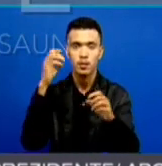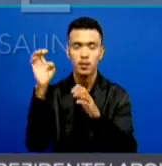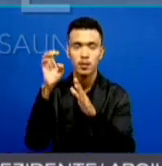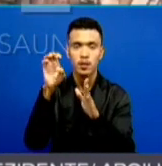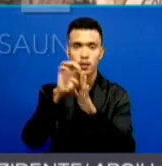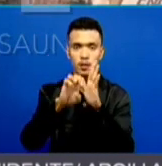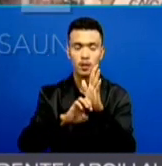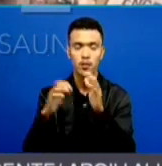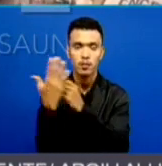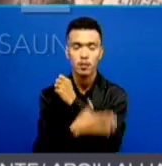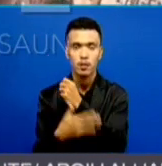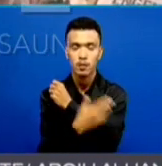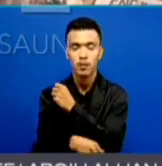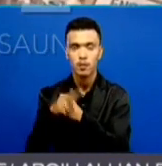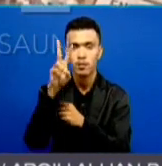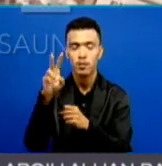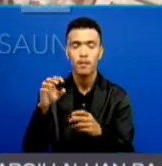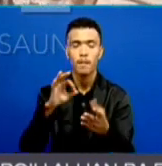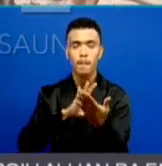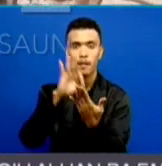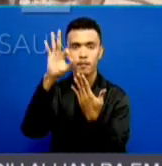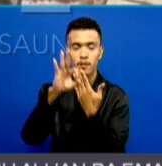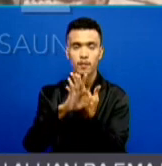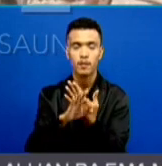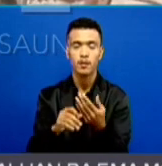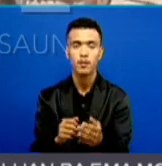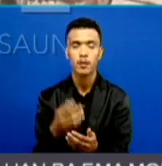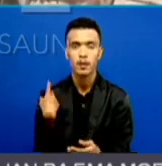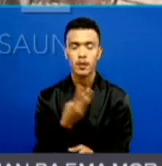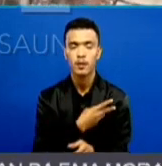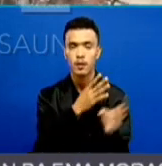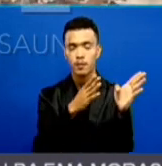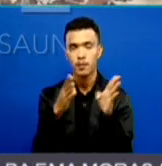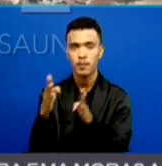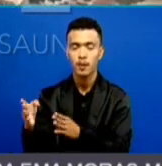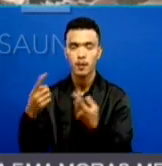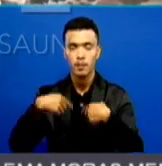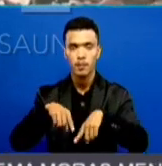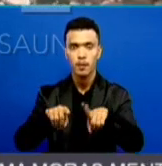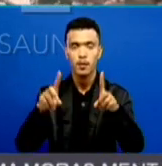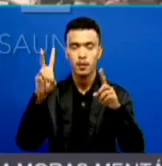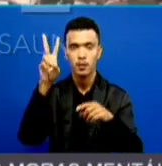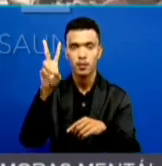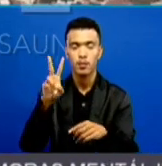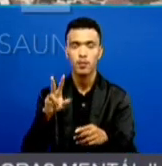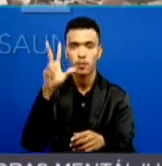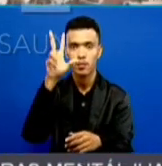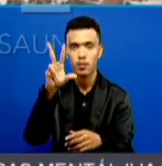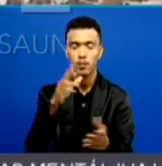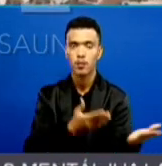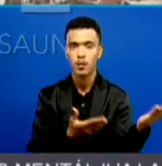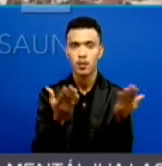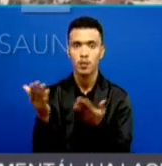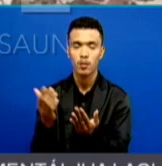Rua. Fevereiro e a guarnição bona, e tenia a guarnição agora prepara uma rotação bona da Latulo para a tubele carro ne filo